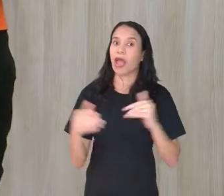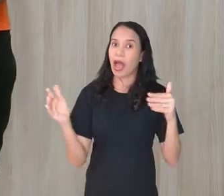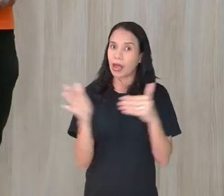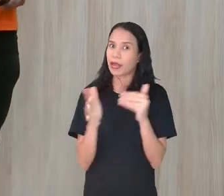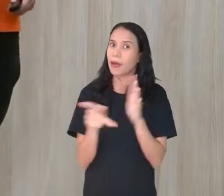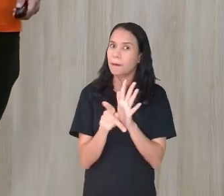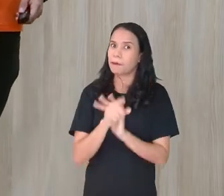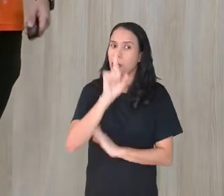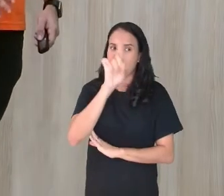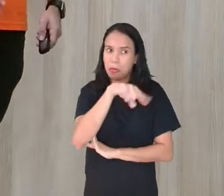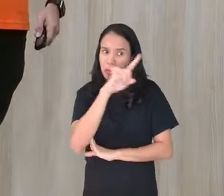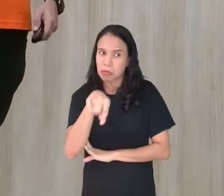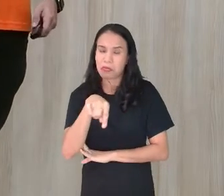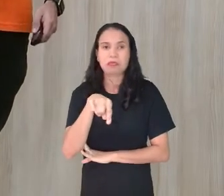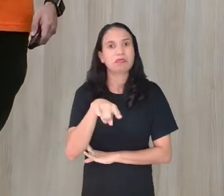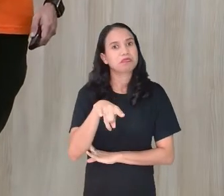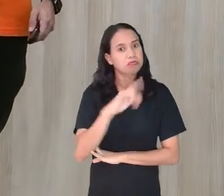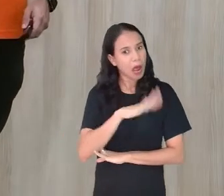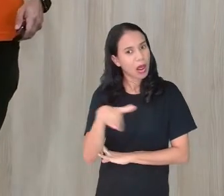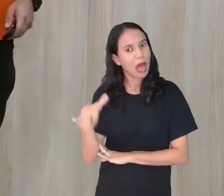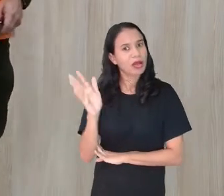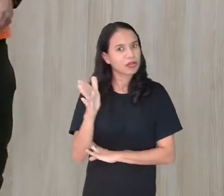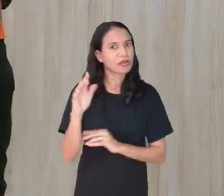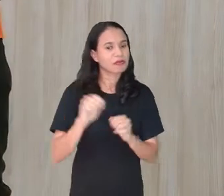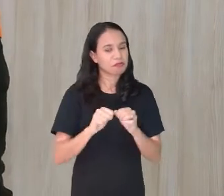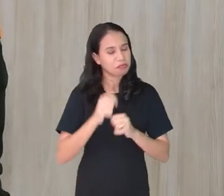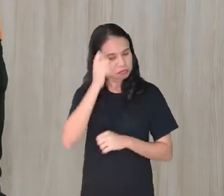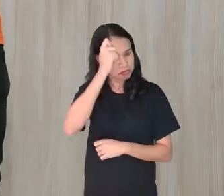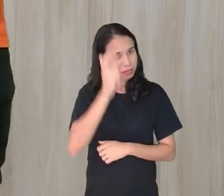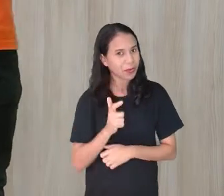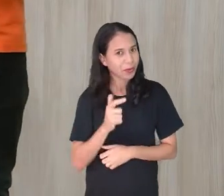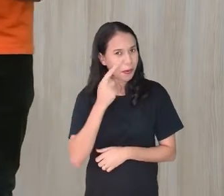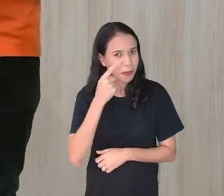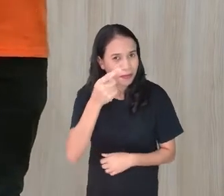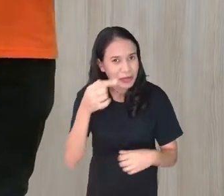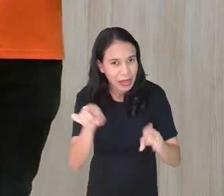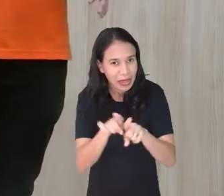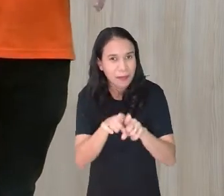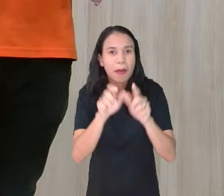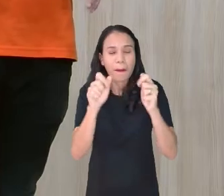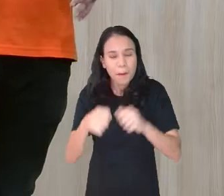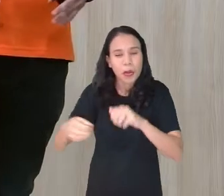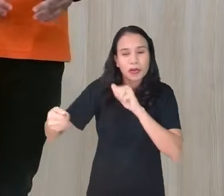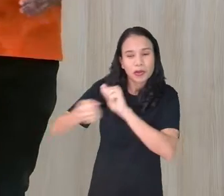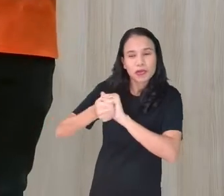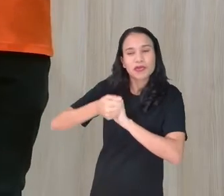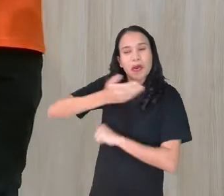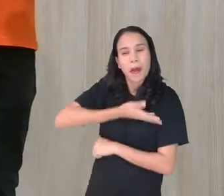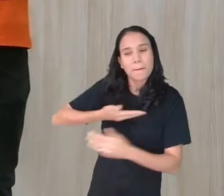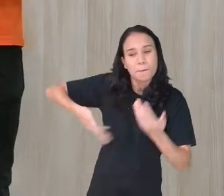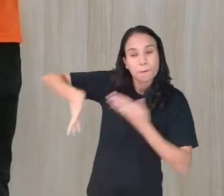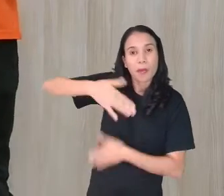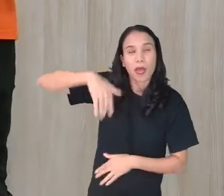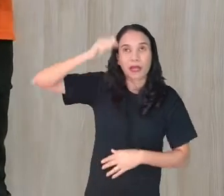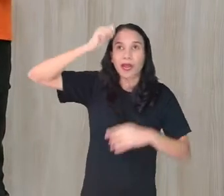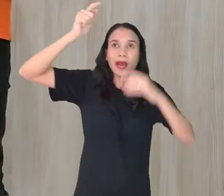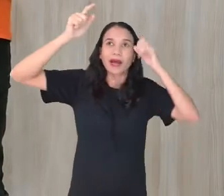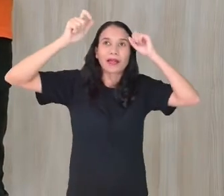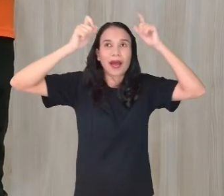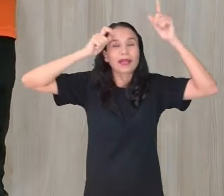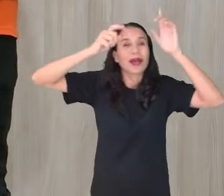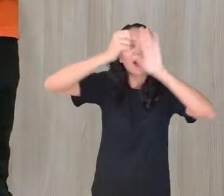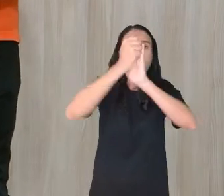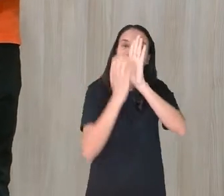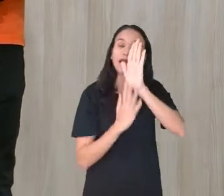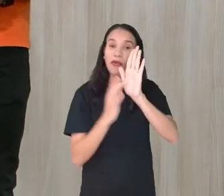de alternativa, os pirrais já estavam fazendo já. Então, você também pode se juntar aí com o seu colega e criar uma atividade para o